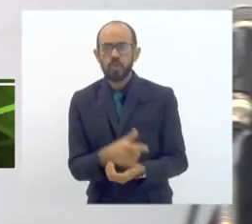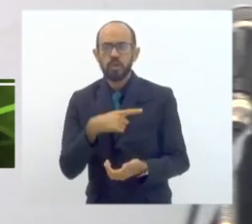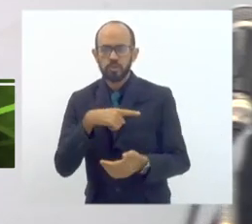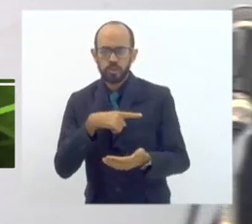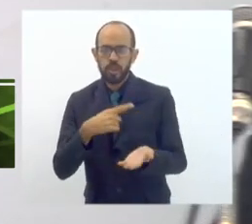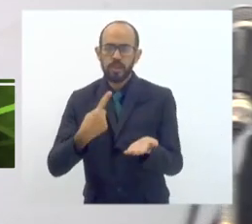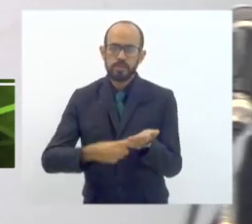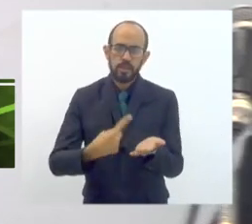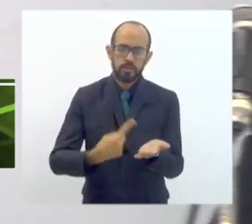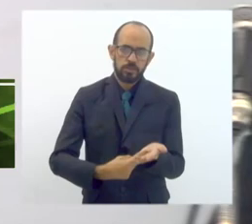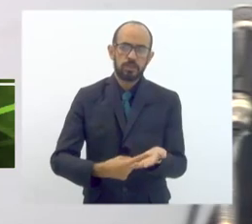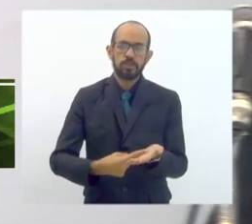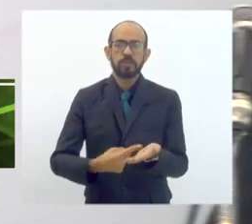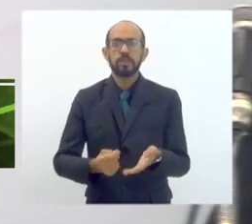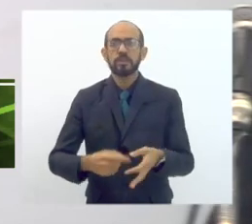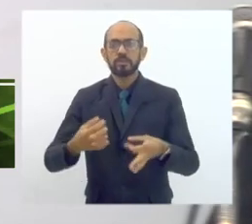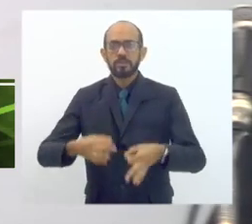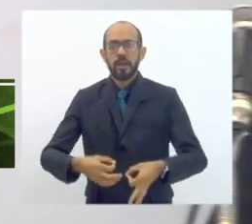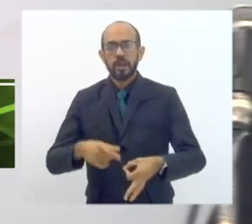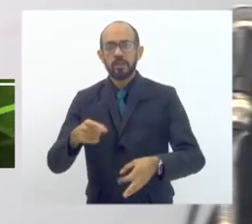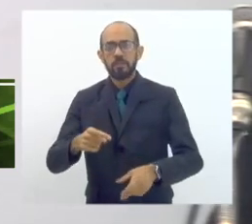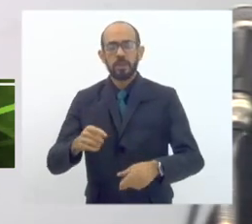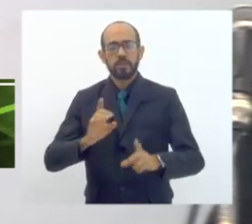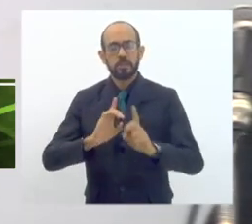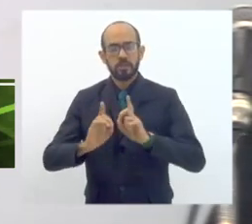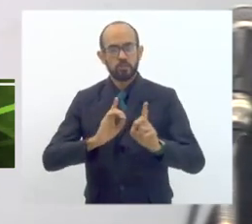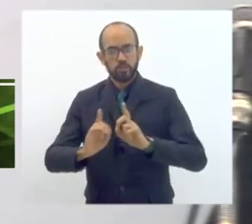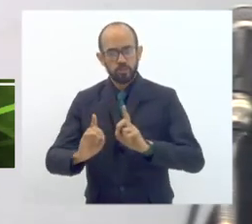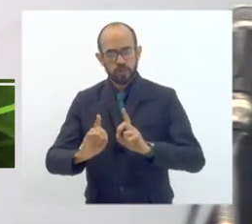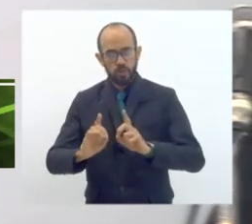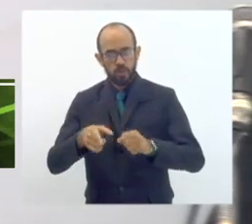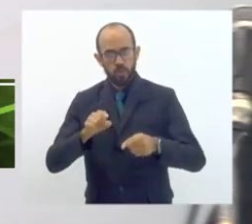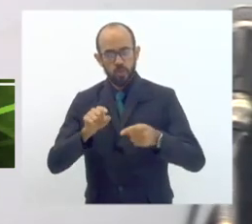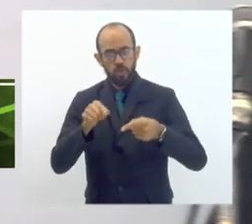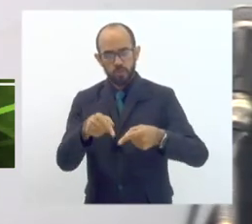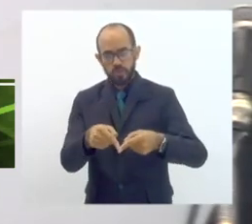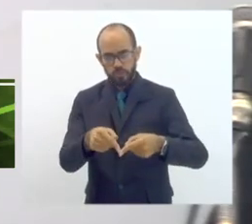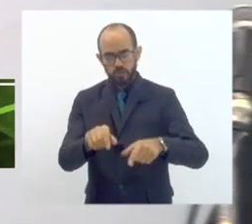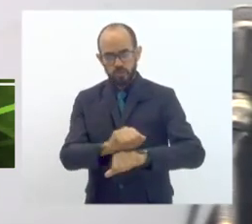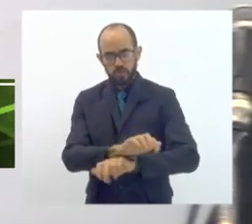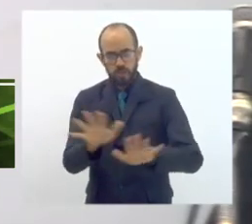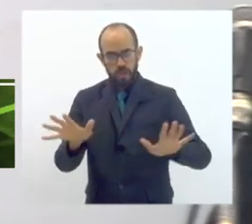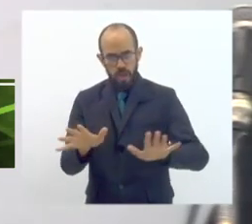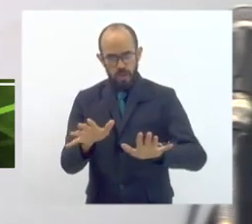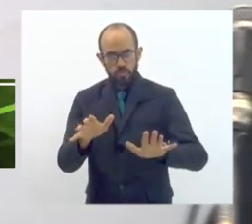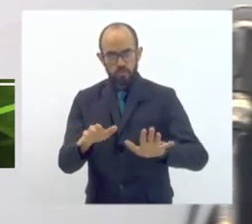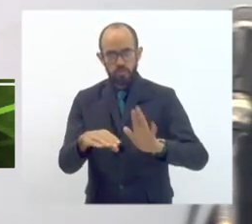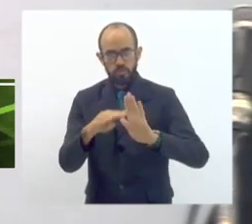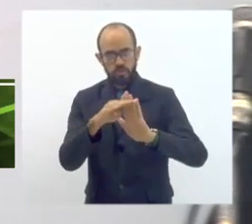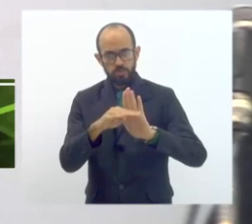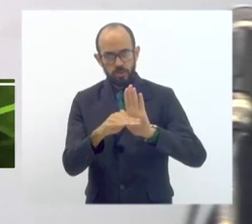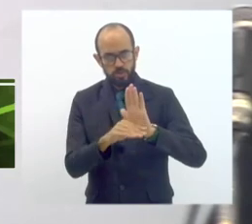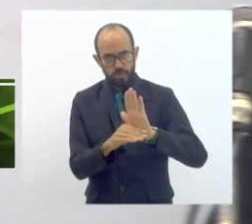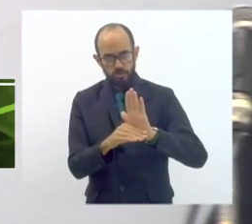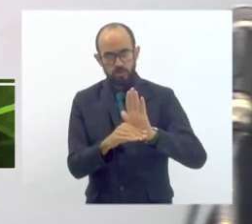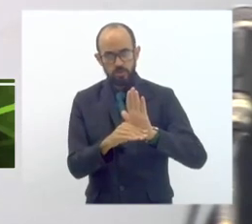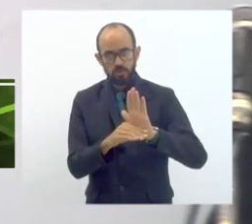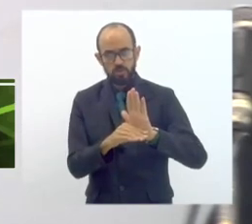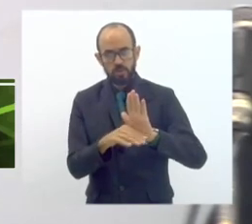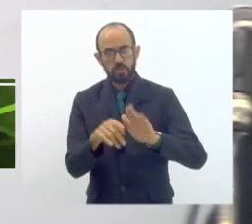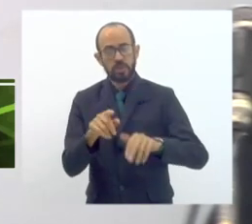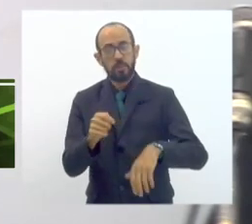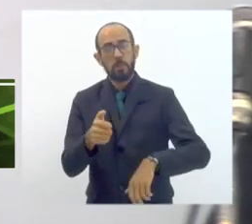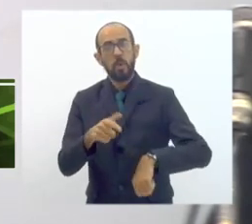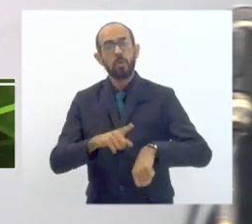de qualificação gerencial e discussão de objetivos claros sobre esse processo. A gente tem muito pouco tempo. E